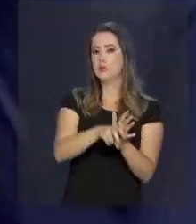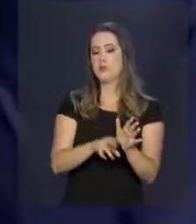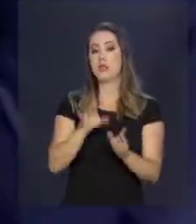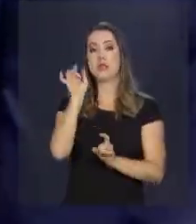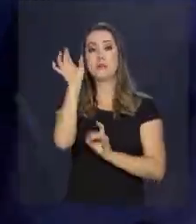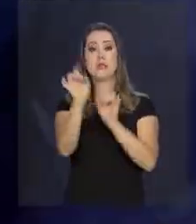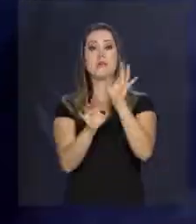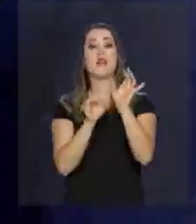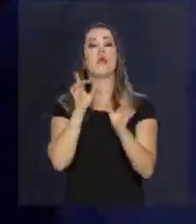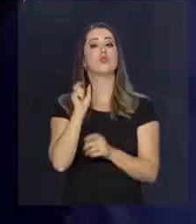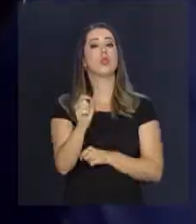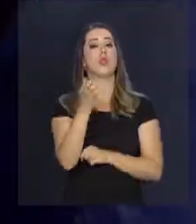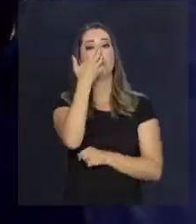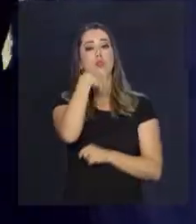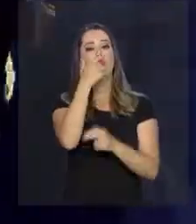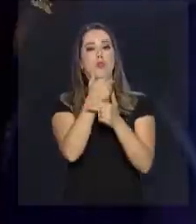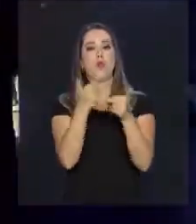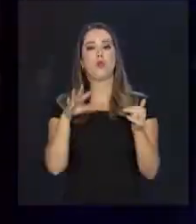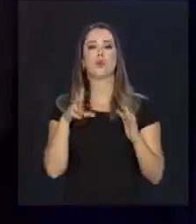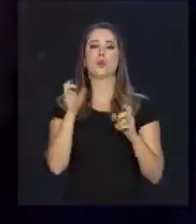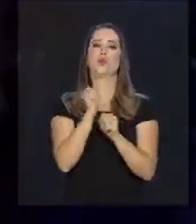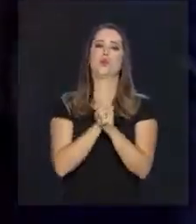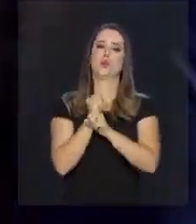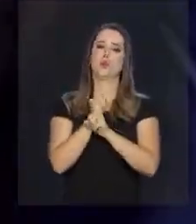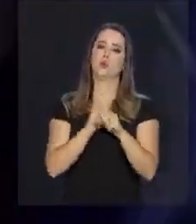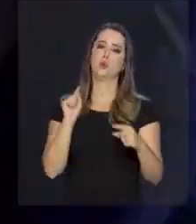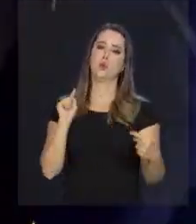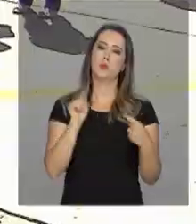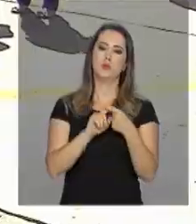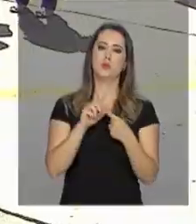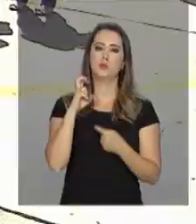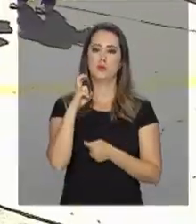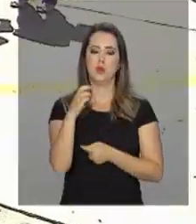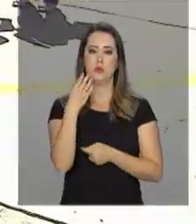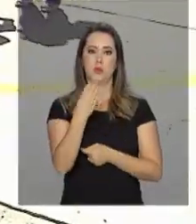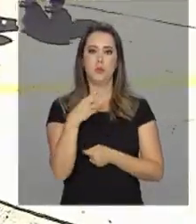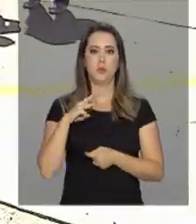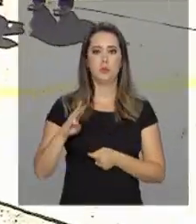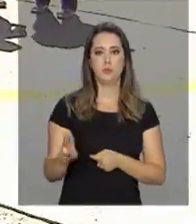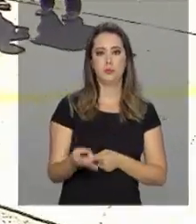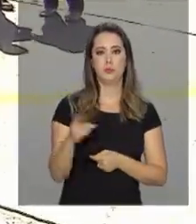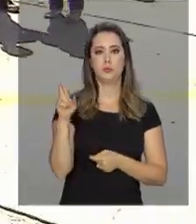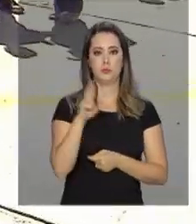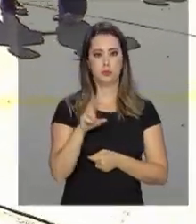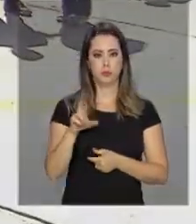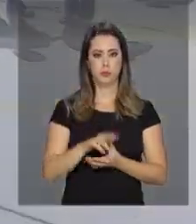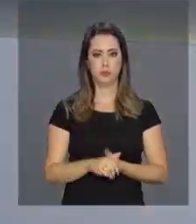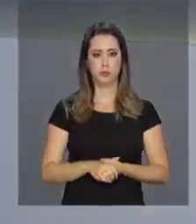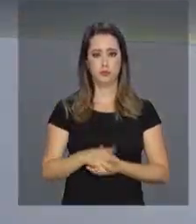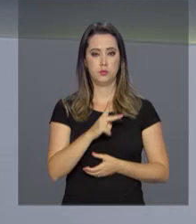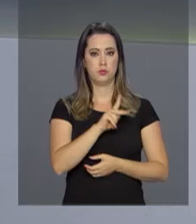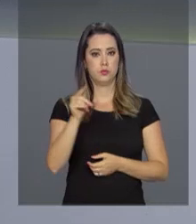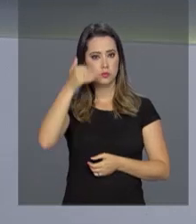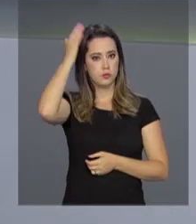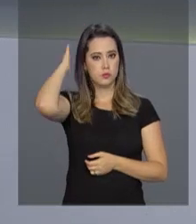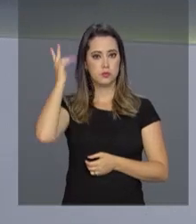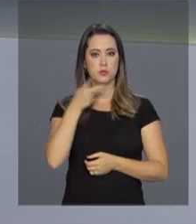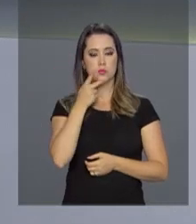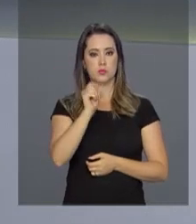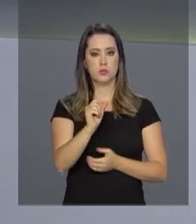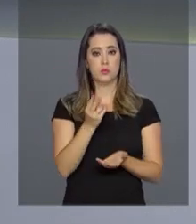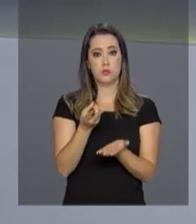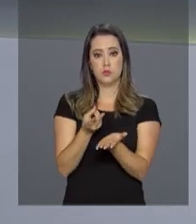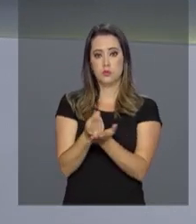frutas durante todo o ano a previsão é de investimento de 54 milhões de reais o presidente michel temer